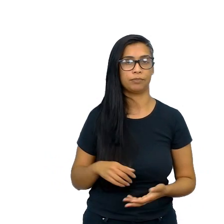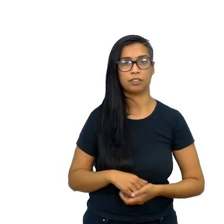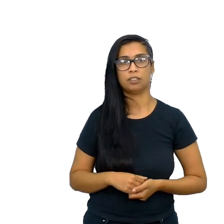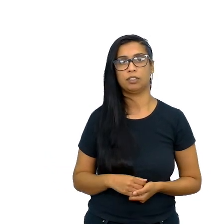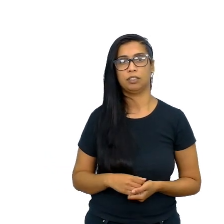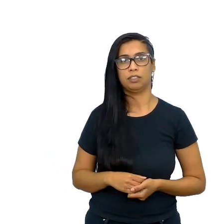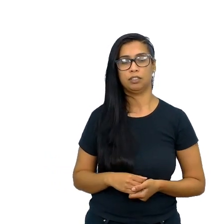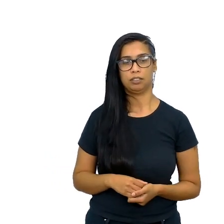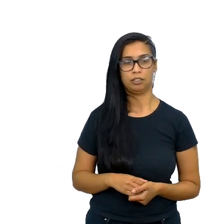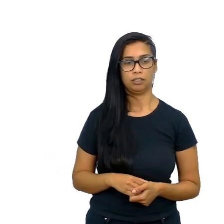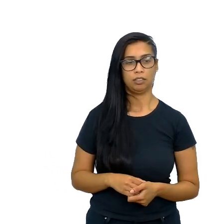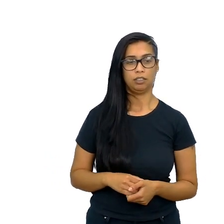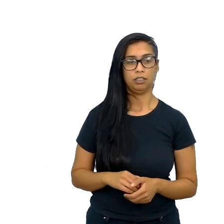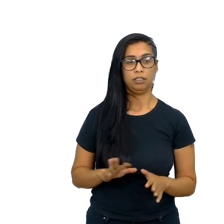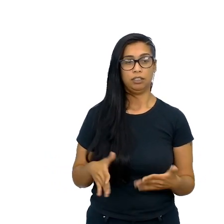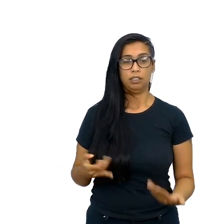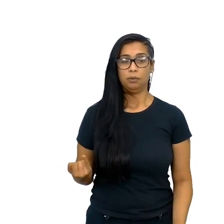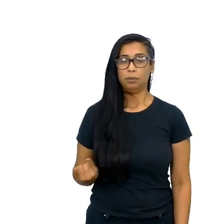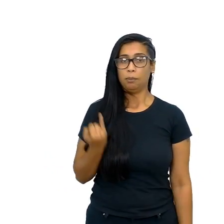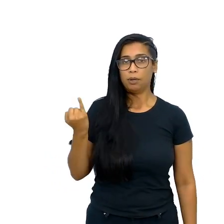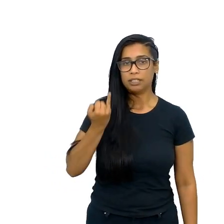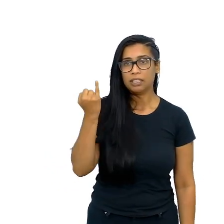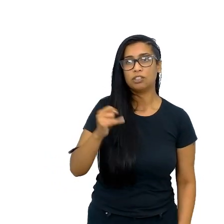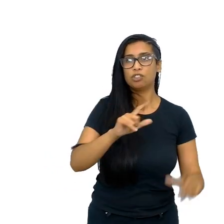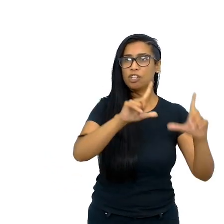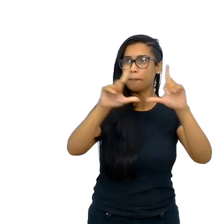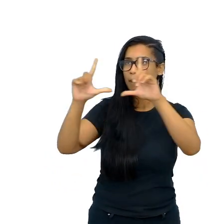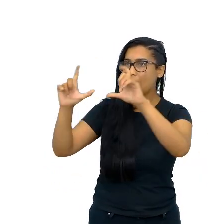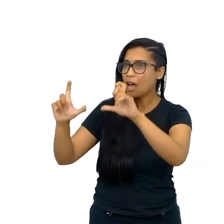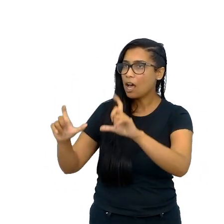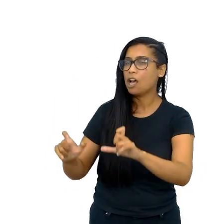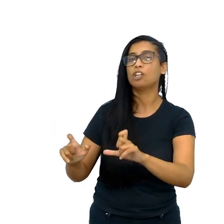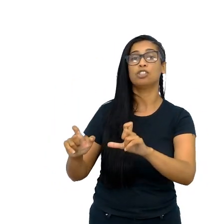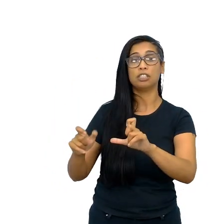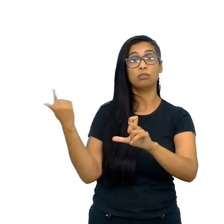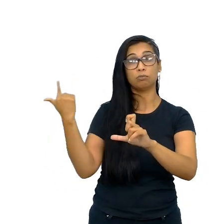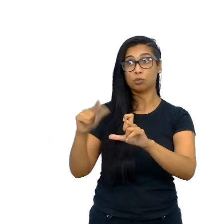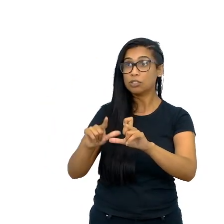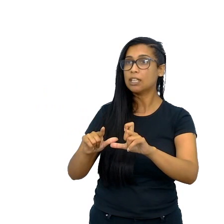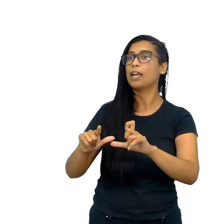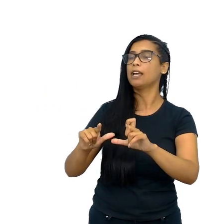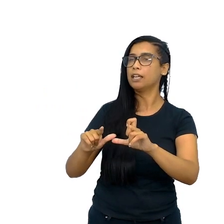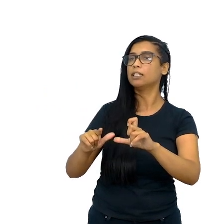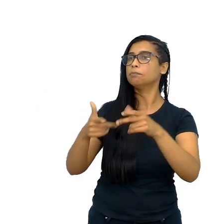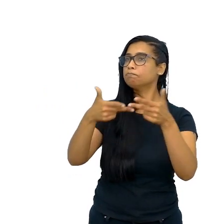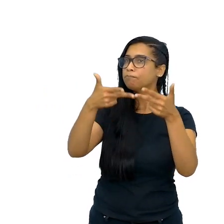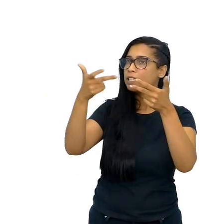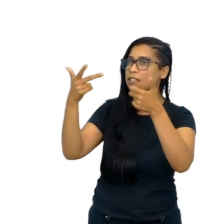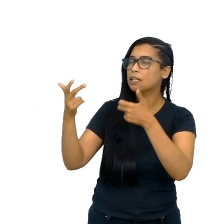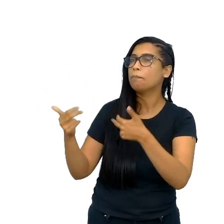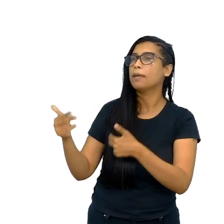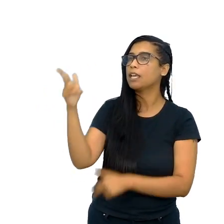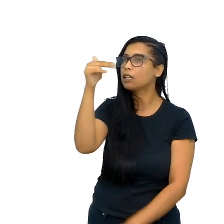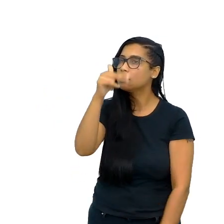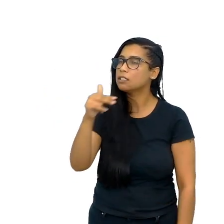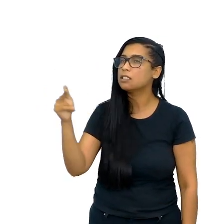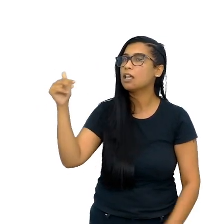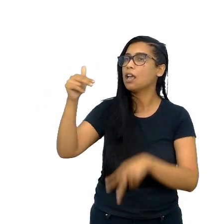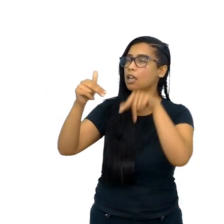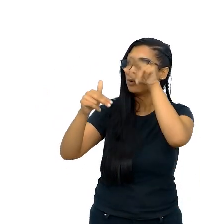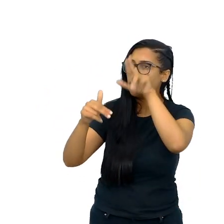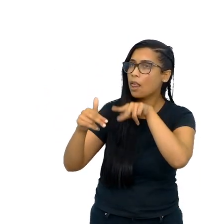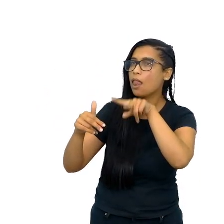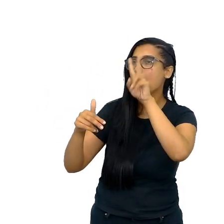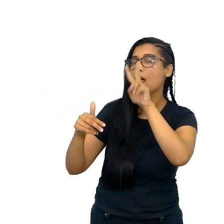nesse formato, às vezes com imagens, com a questão também de ilustrações, ali que são apresentados. Então, são contextos que